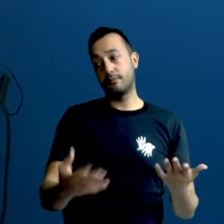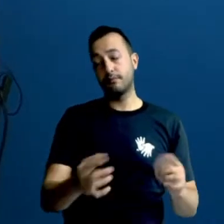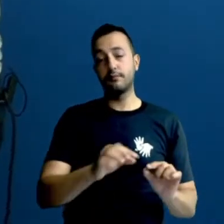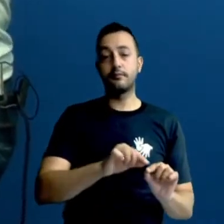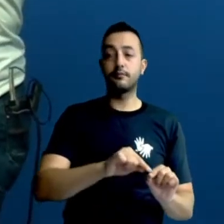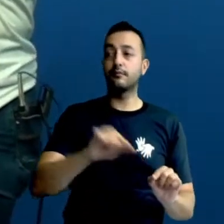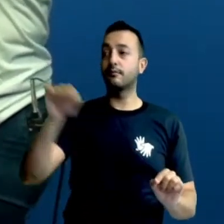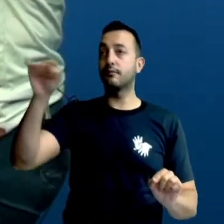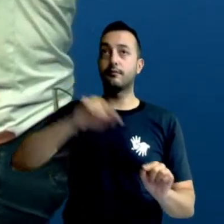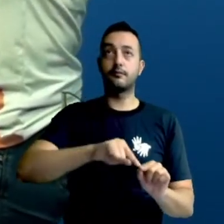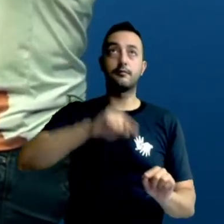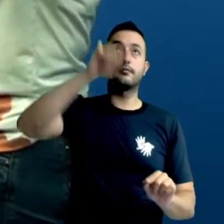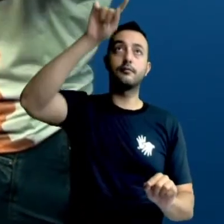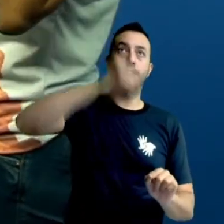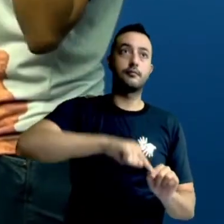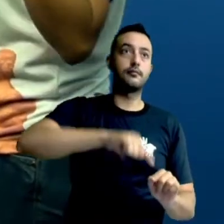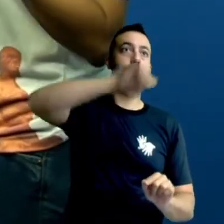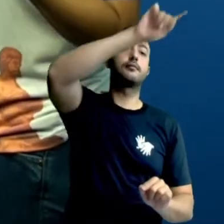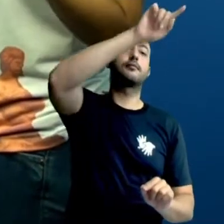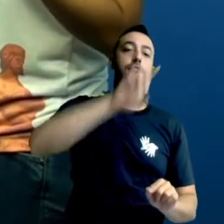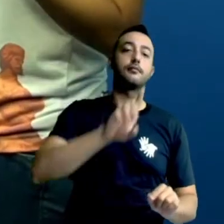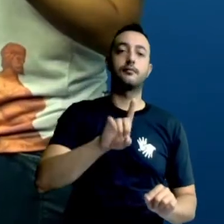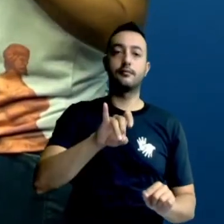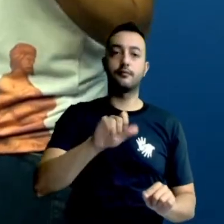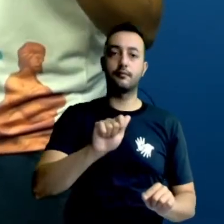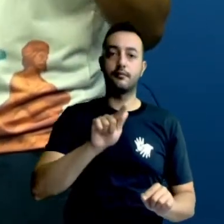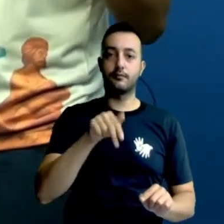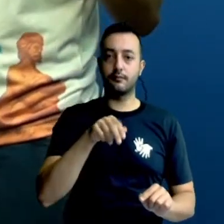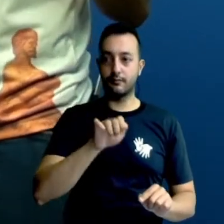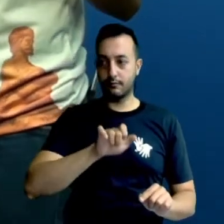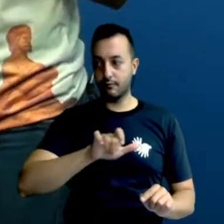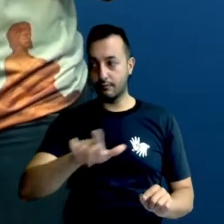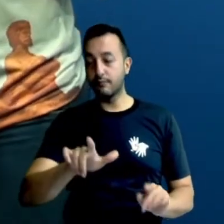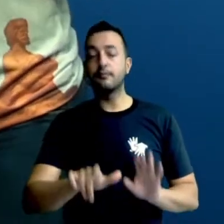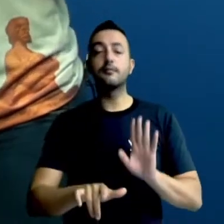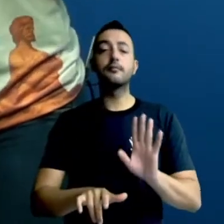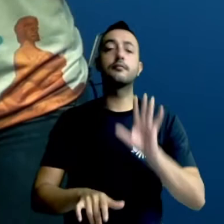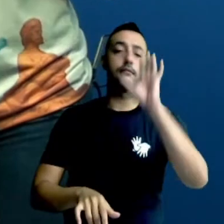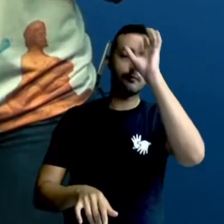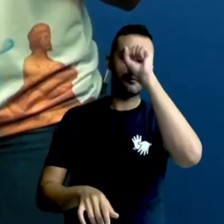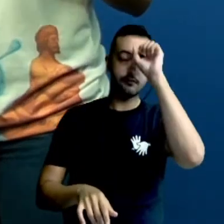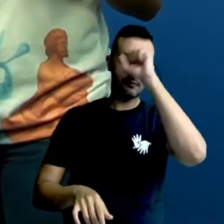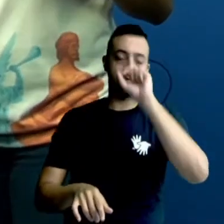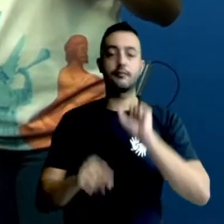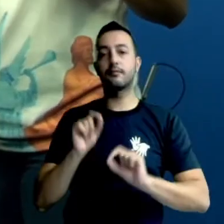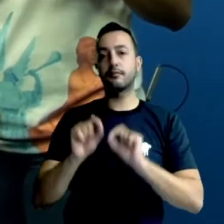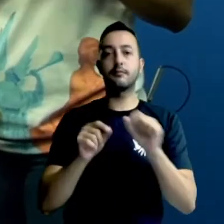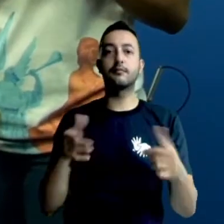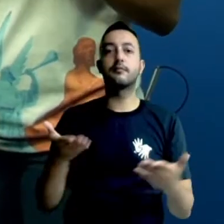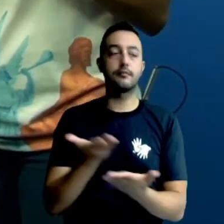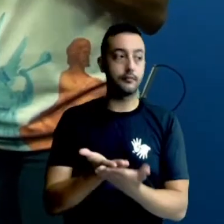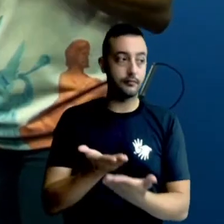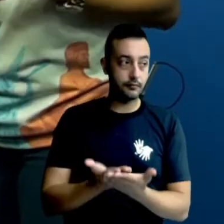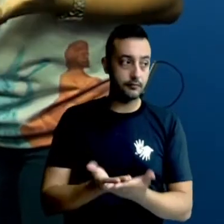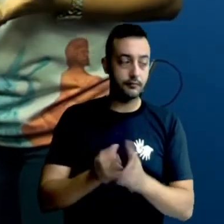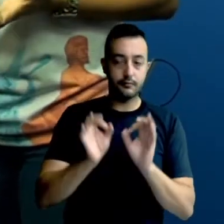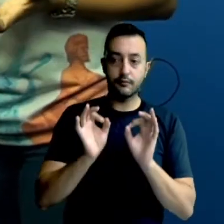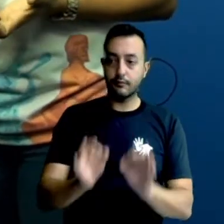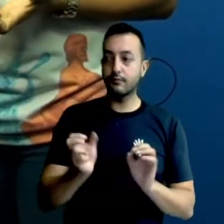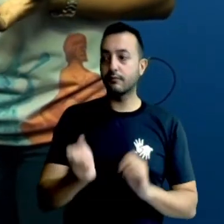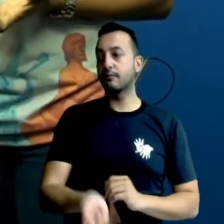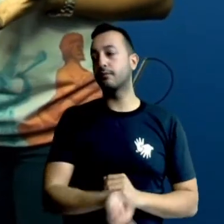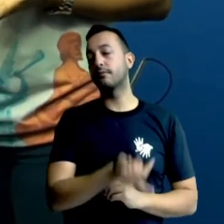as diagonais da figura, ok? E o que a gente vai querer aprender na aula de hoje, gente, é exatamente